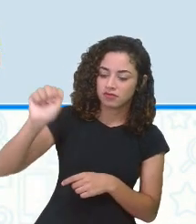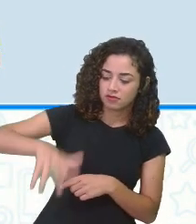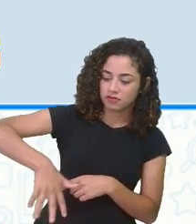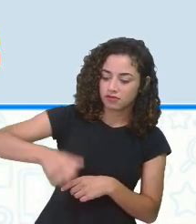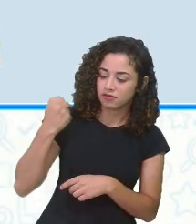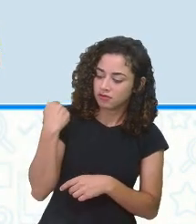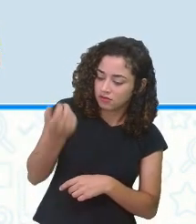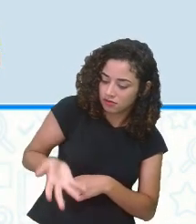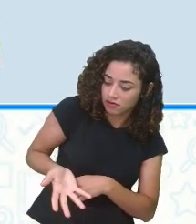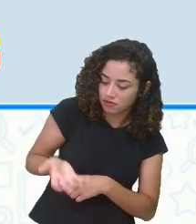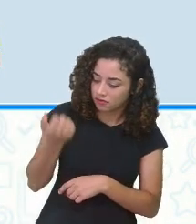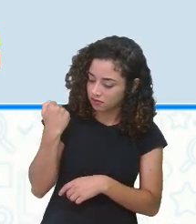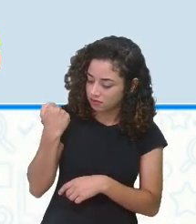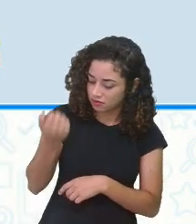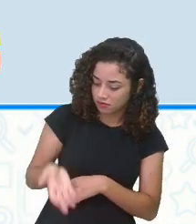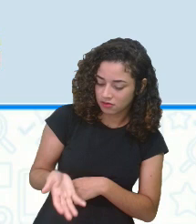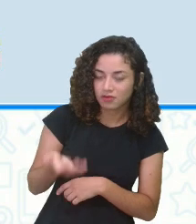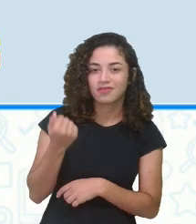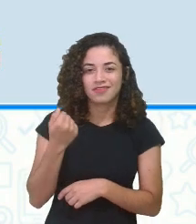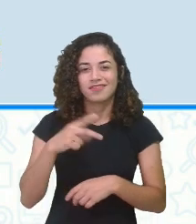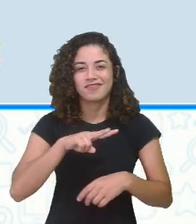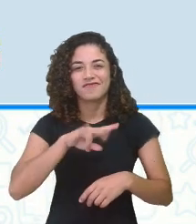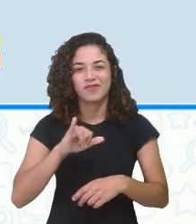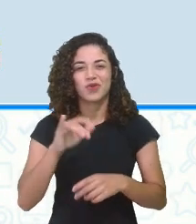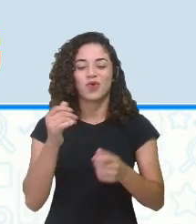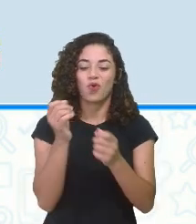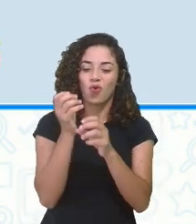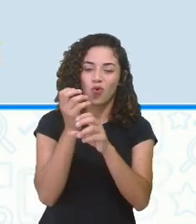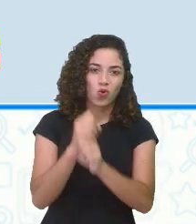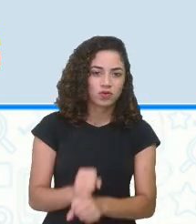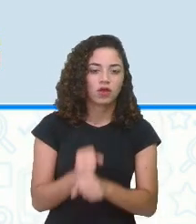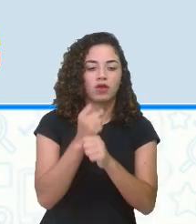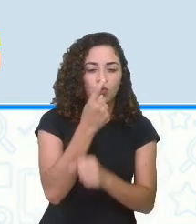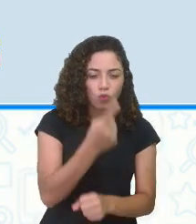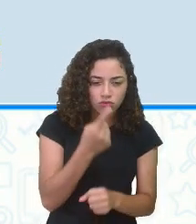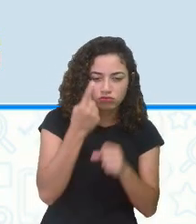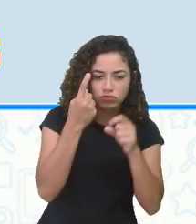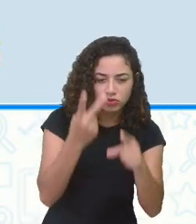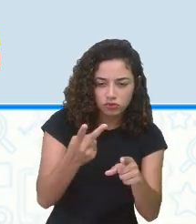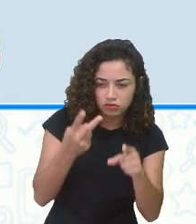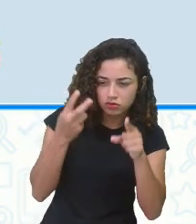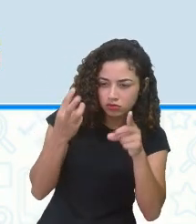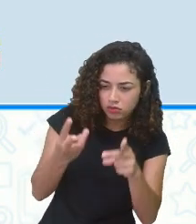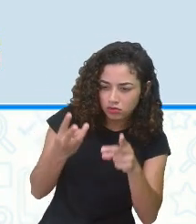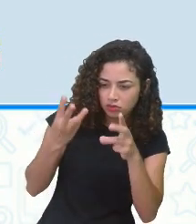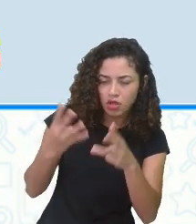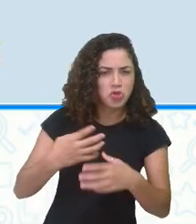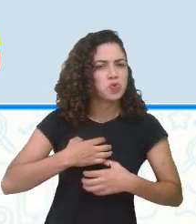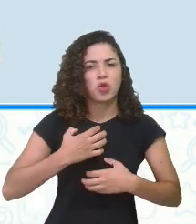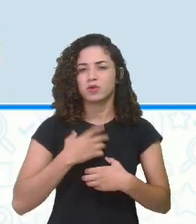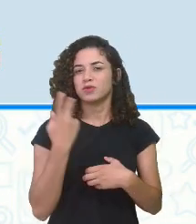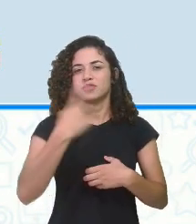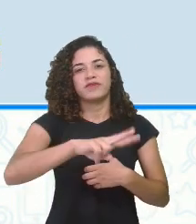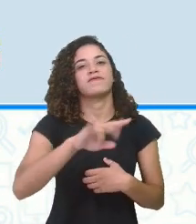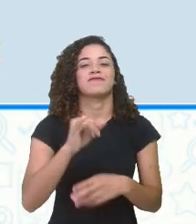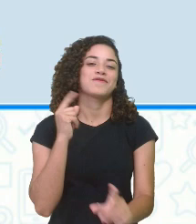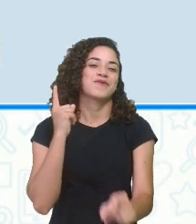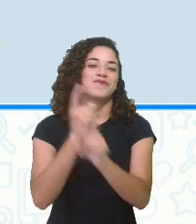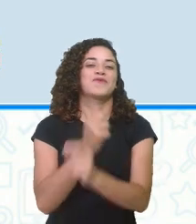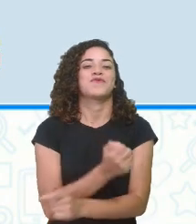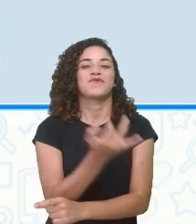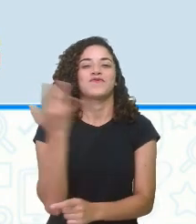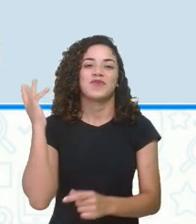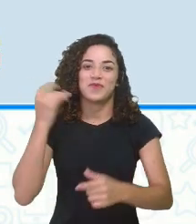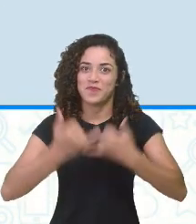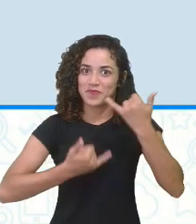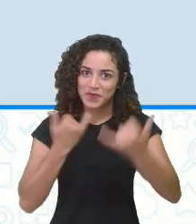ter que contar de um por um, tá? Ou do seu jeitinho, de outro jeitinho, se você souber, e descobrir a quantidade de brinquedos que